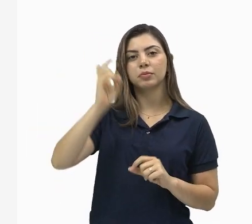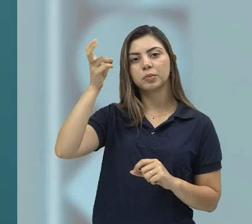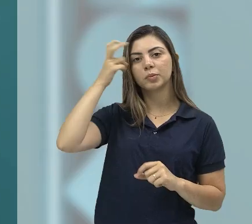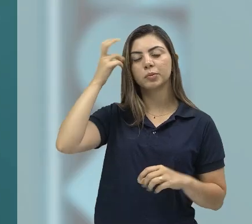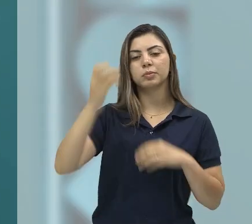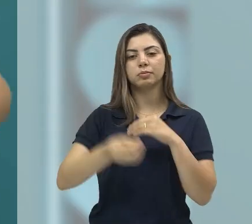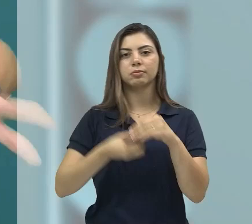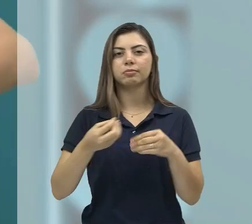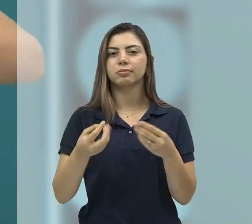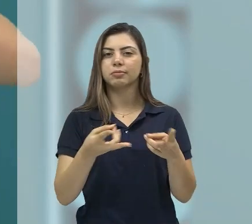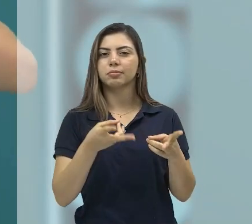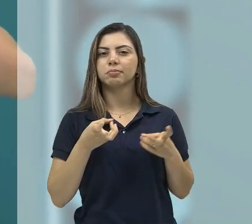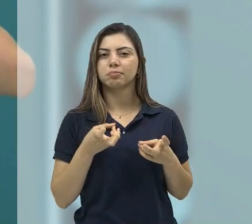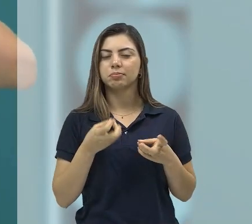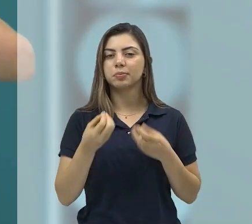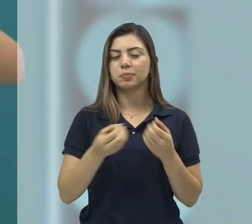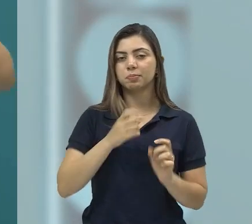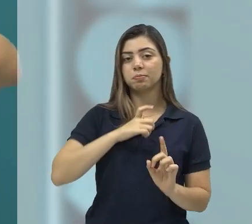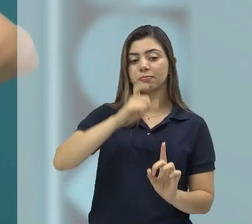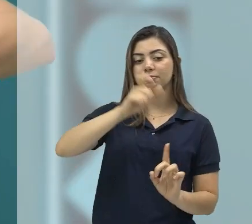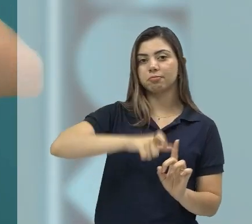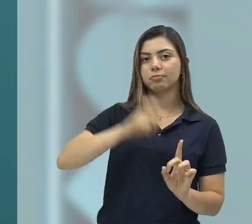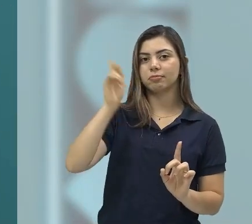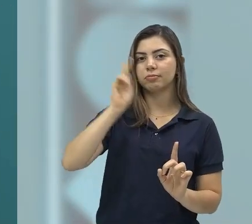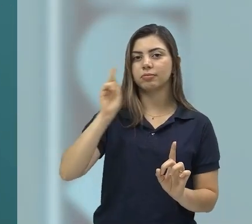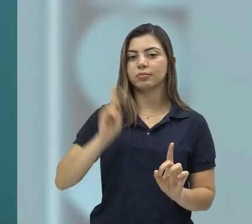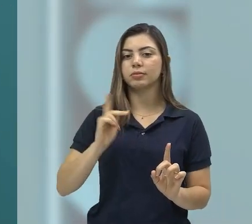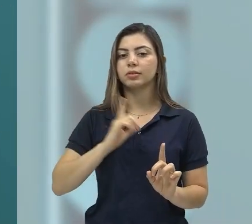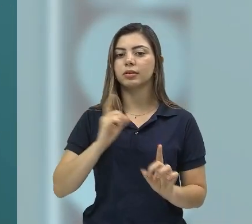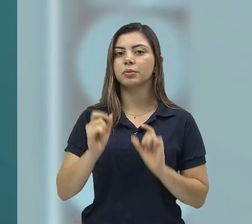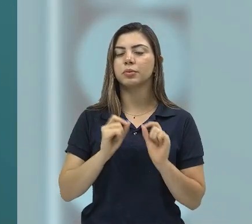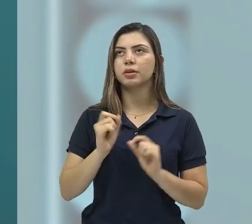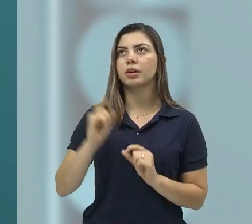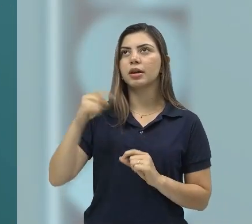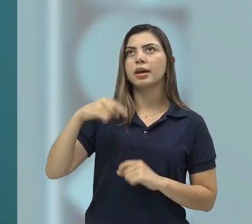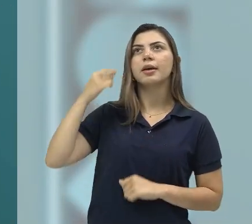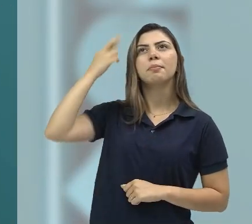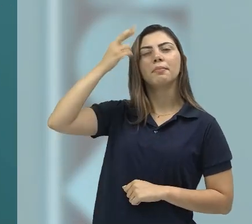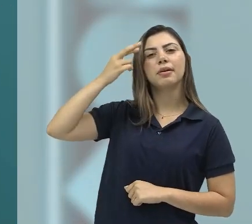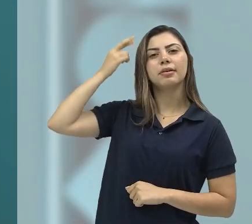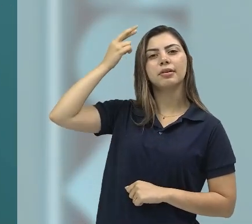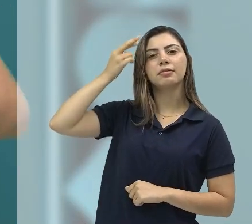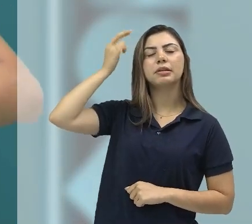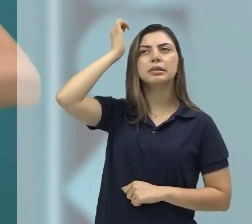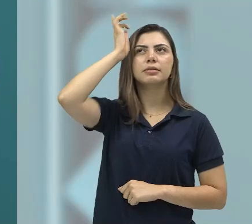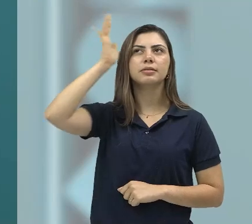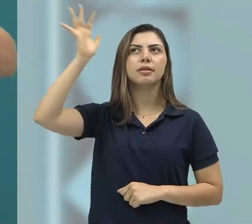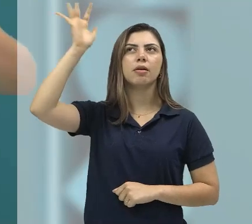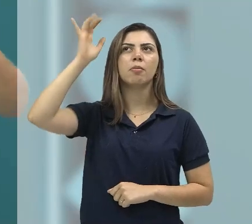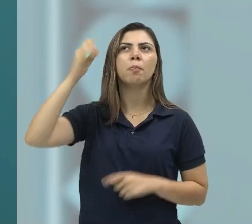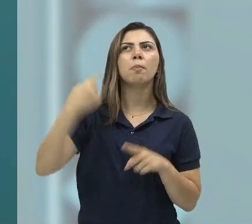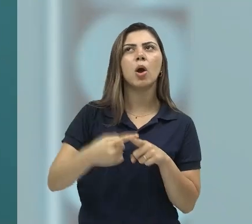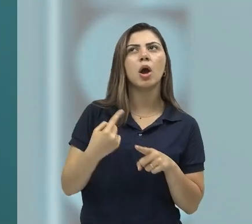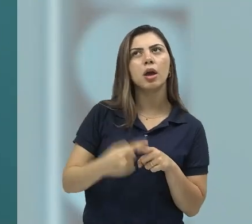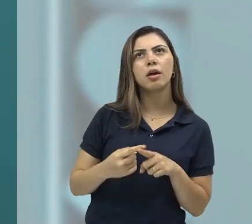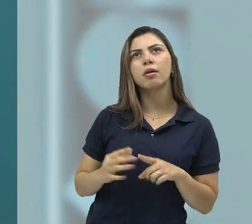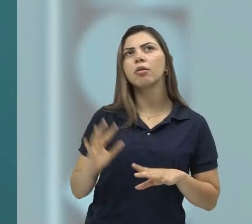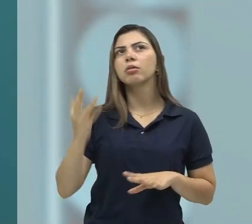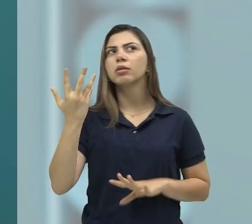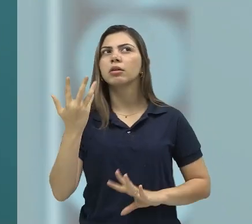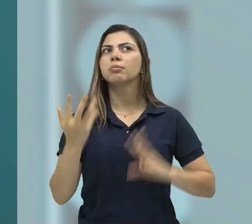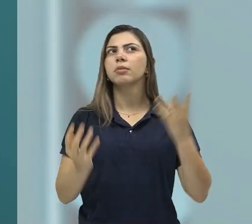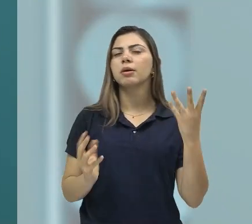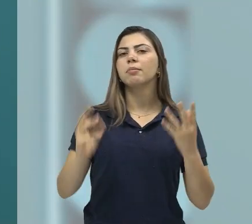monólogo interior é quando o personagem faz um diálogo consigo mesmo, refletindo, né, a respeito das situações